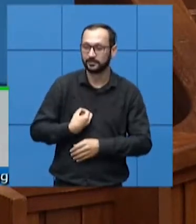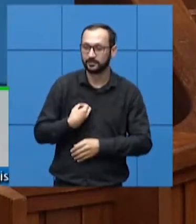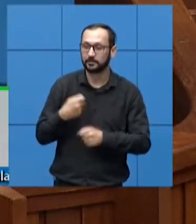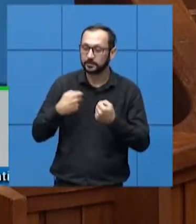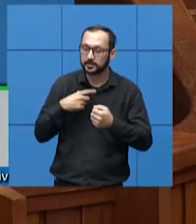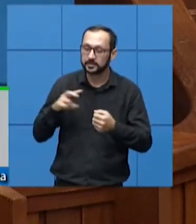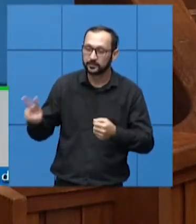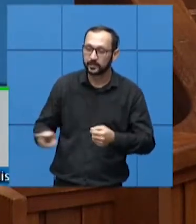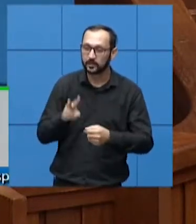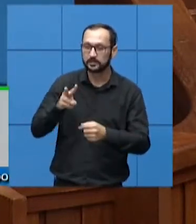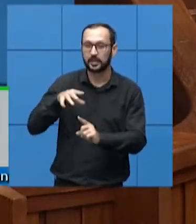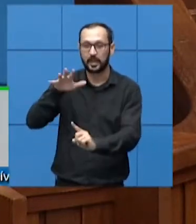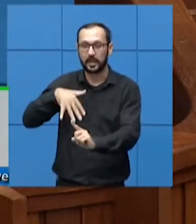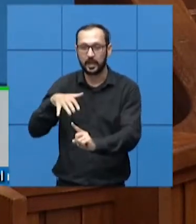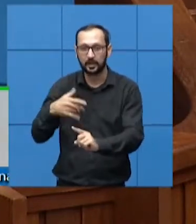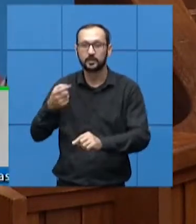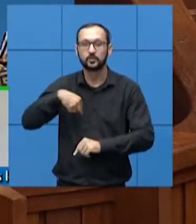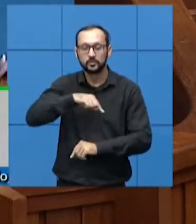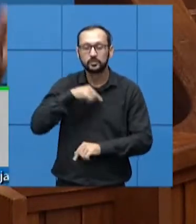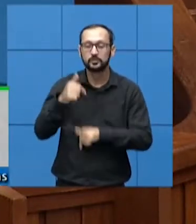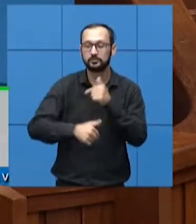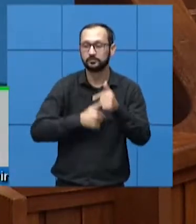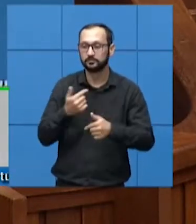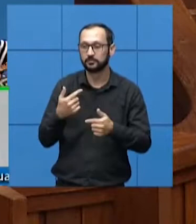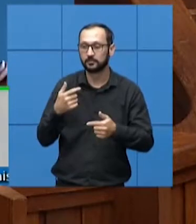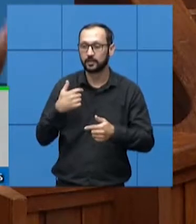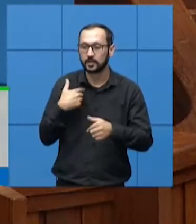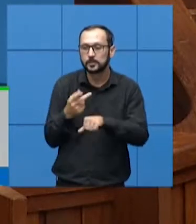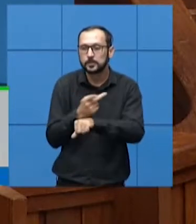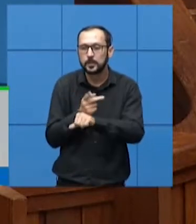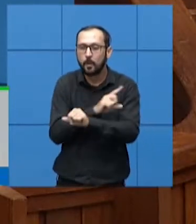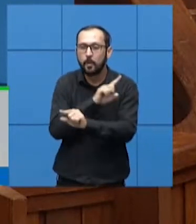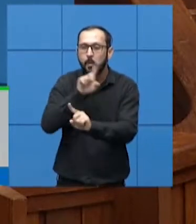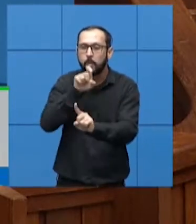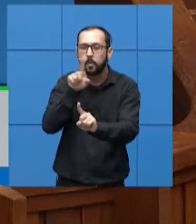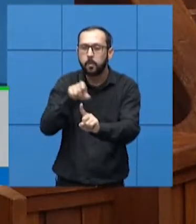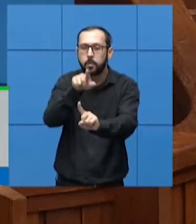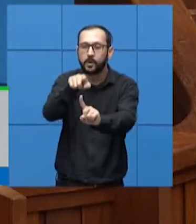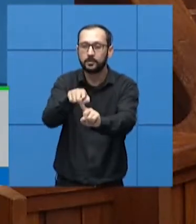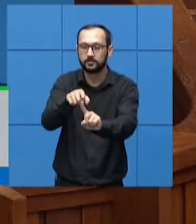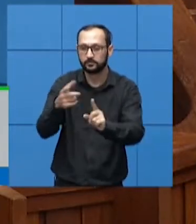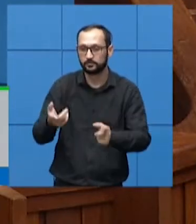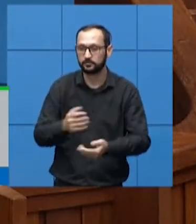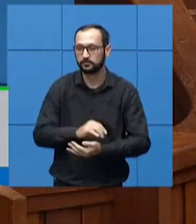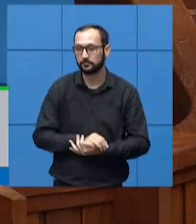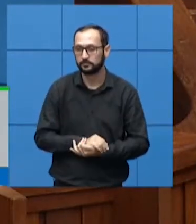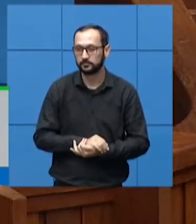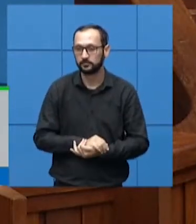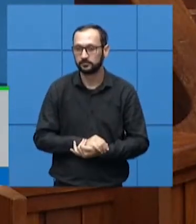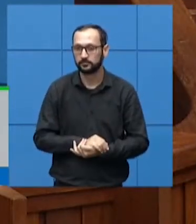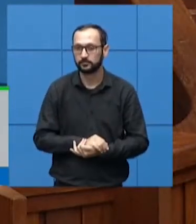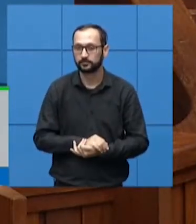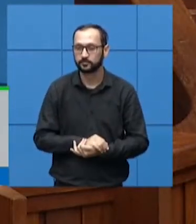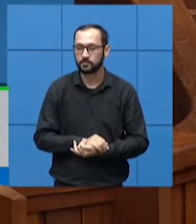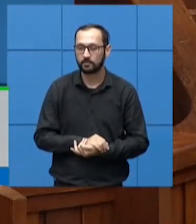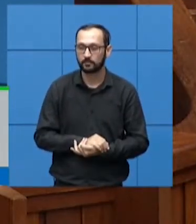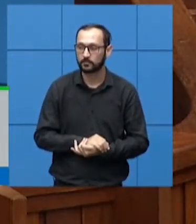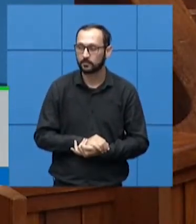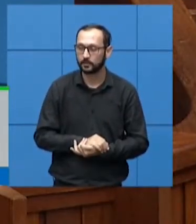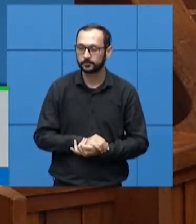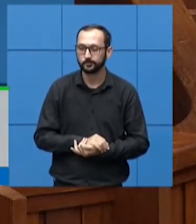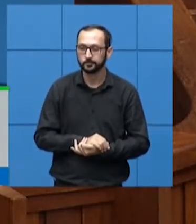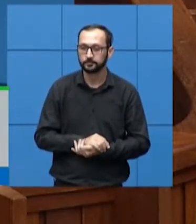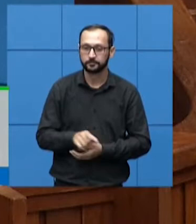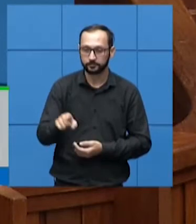ser valorizados. Esse é o nosso trabalho, essa é a nossa busca, essa é a nossa luta. Então, para vocês terem,